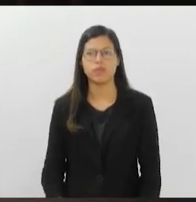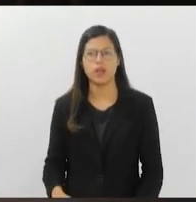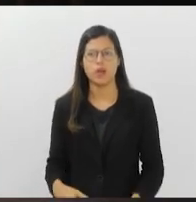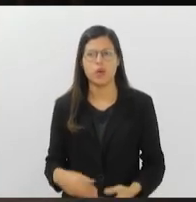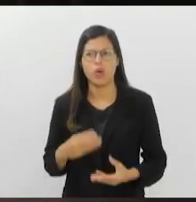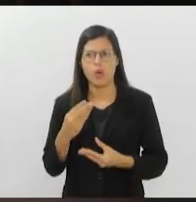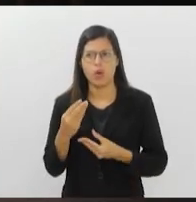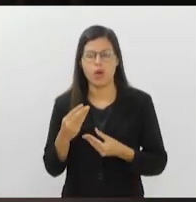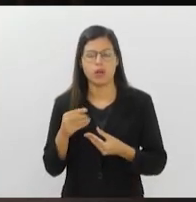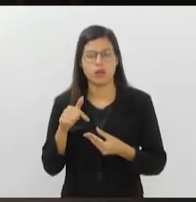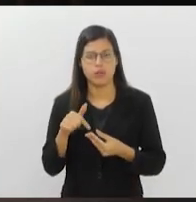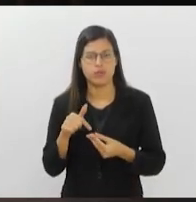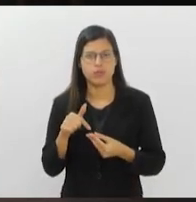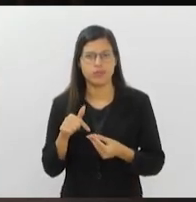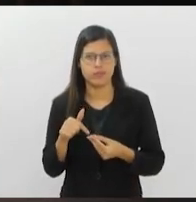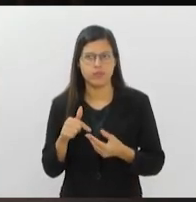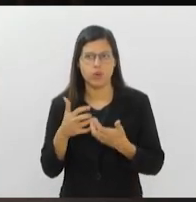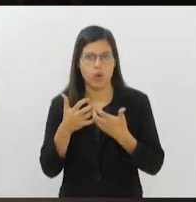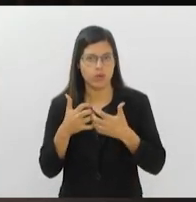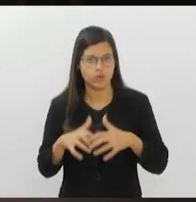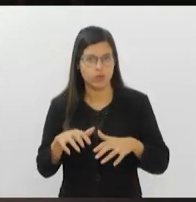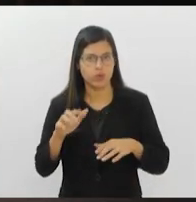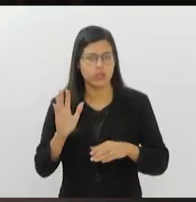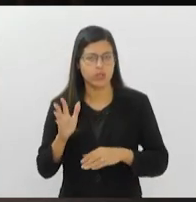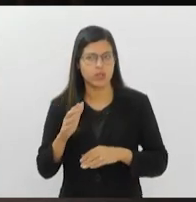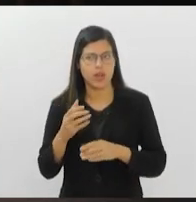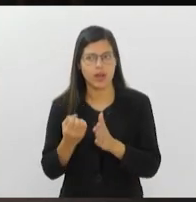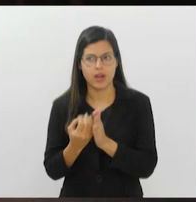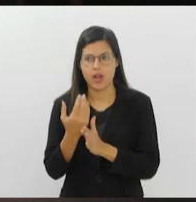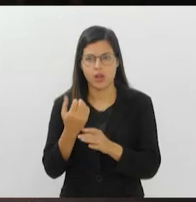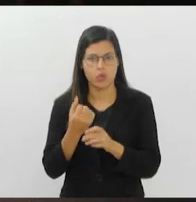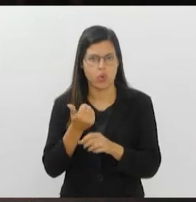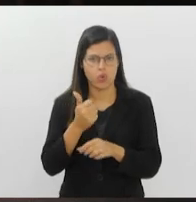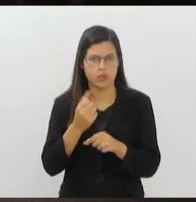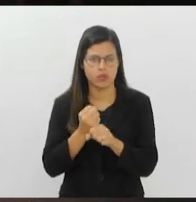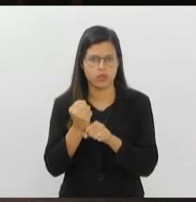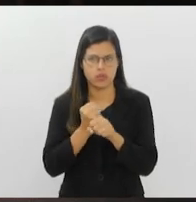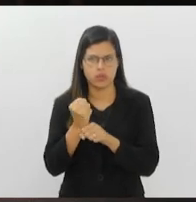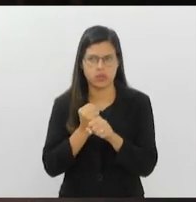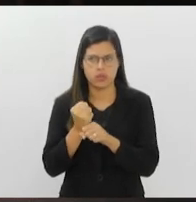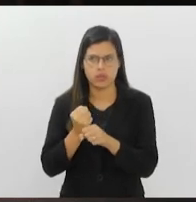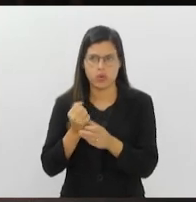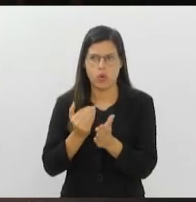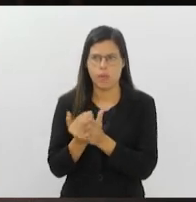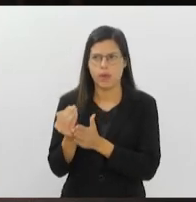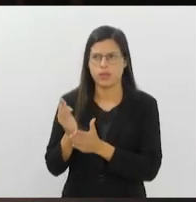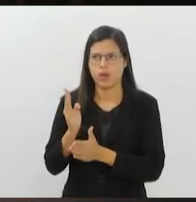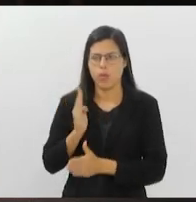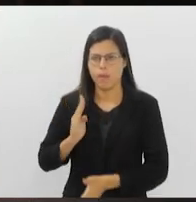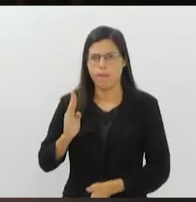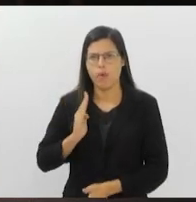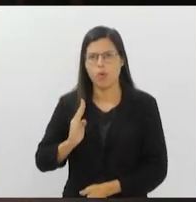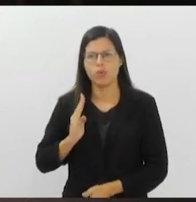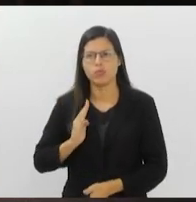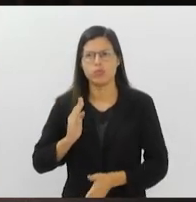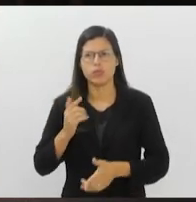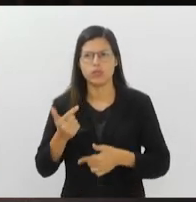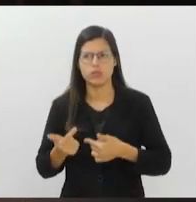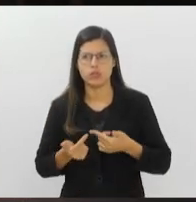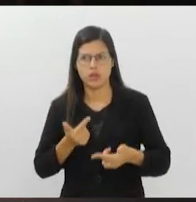funciona muito bem há 11 anos, começando com bolsa de trabalho e, a partir de 2016,